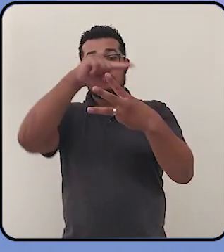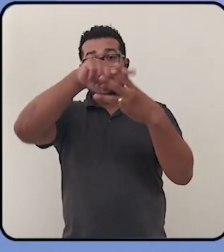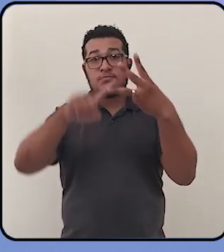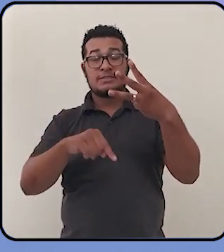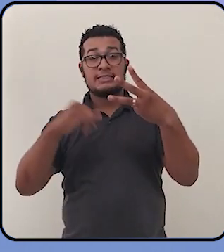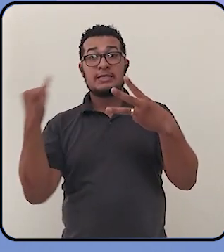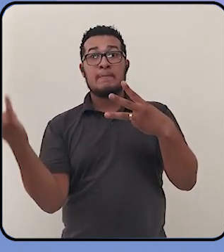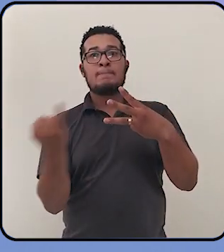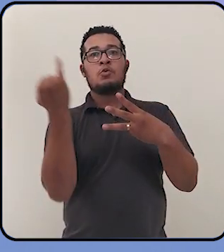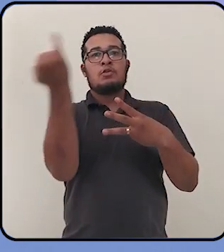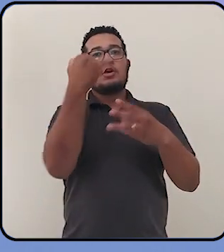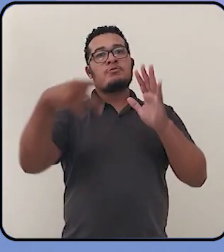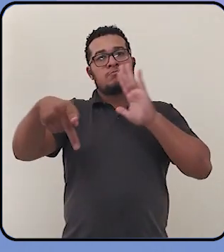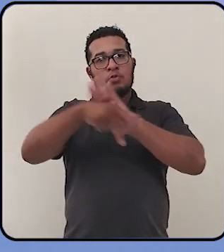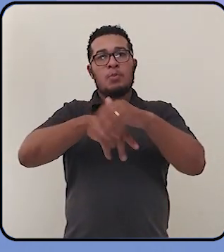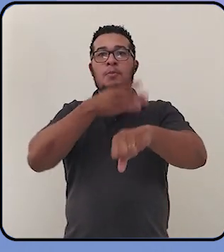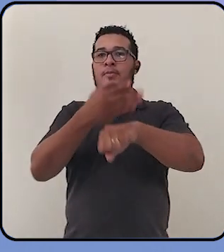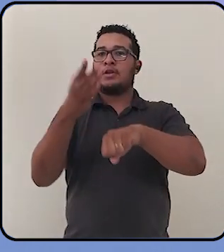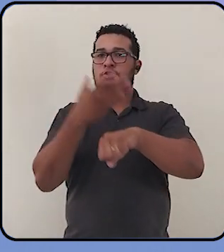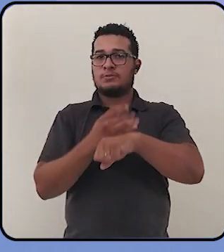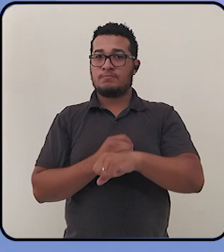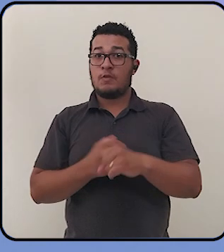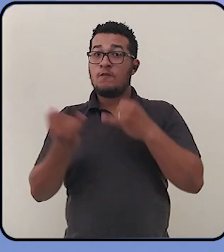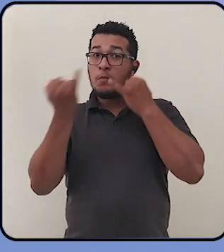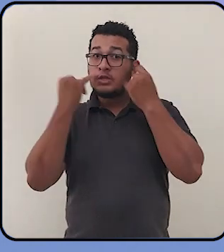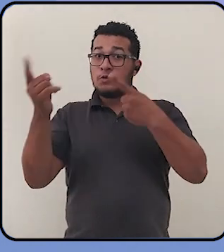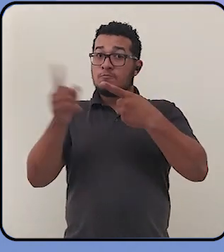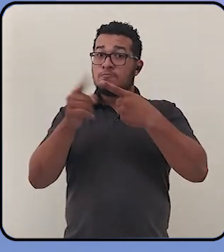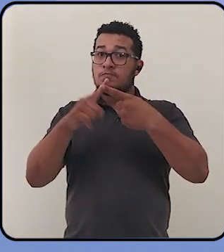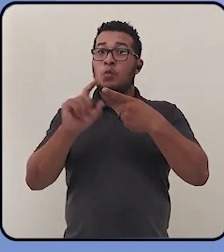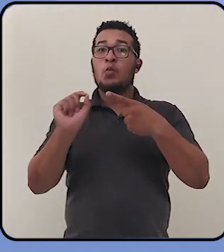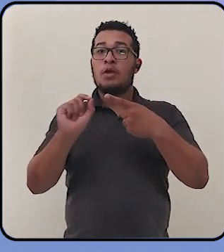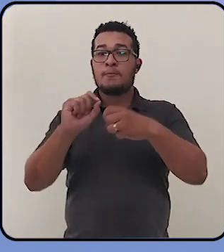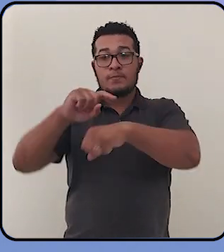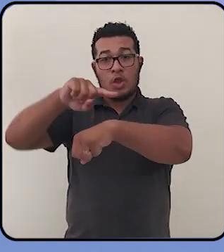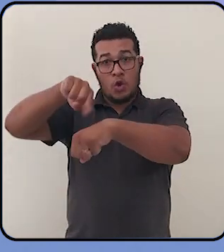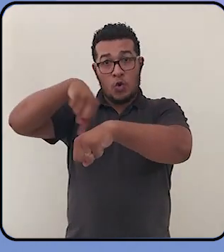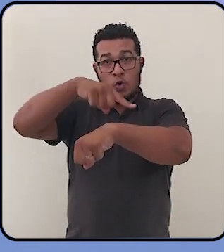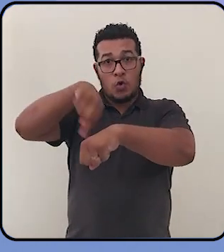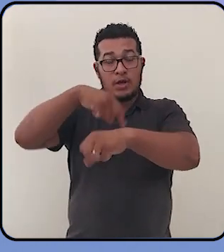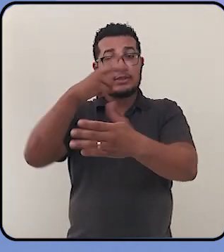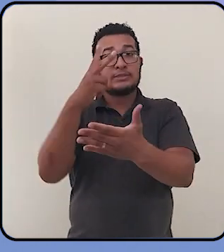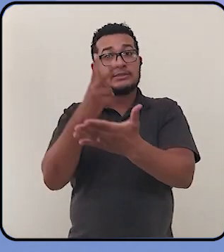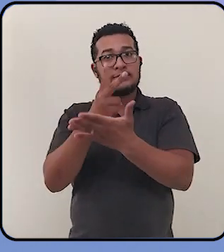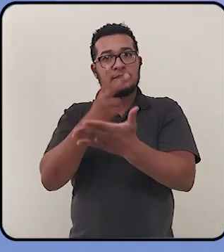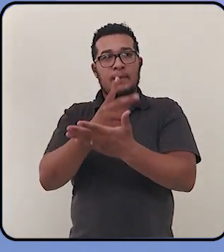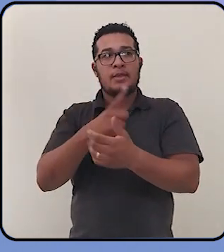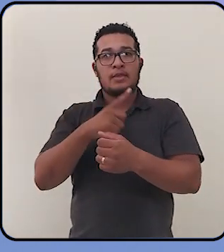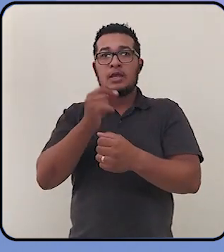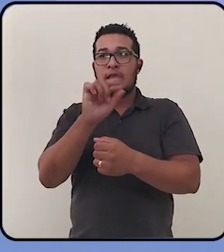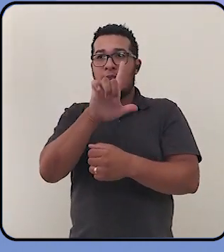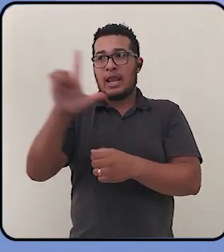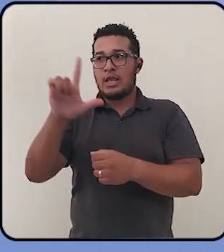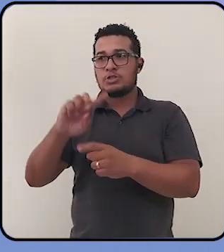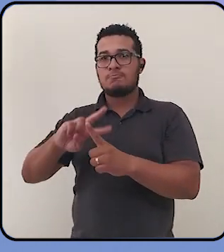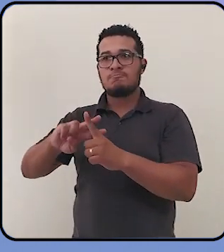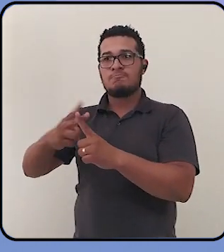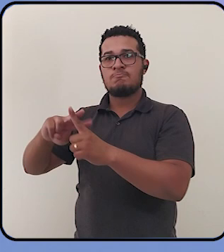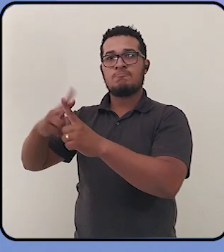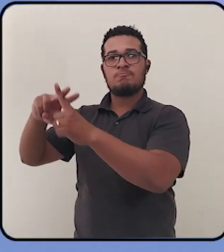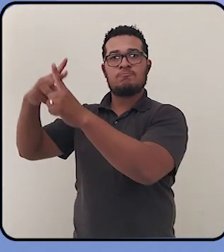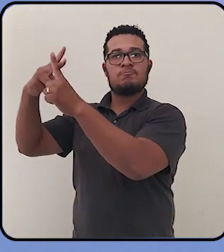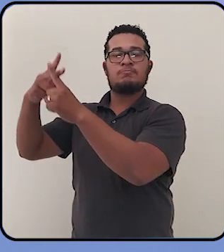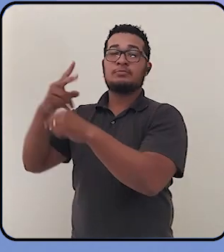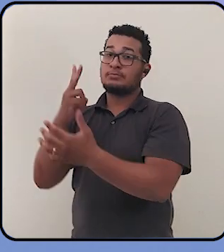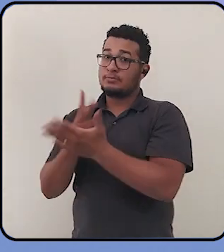nós precisamos, para fechar, 3 informações importantes para partir para a prática. Primeira informação, as